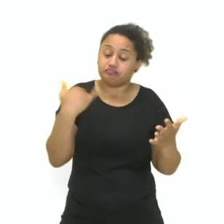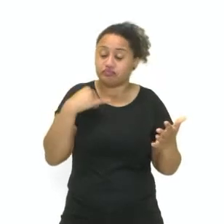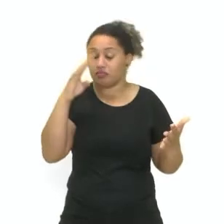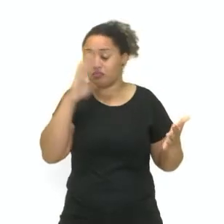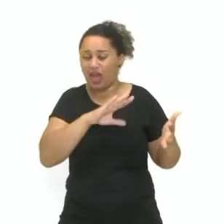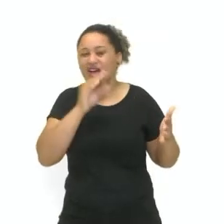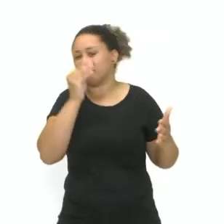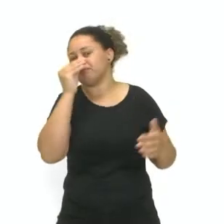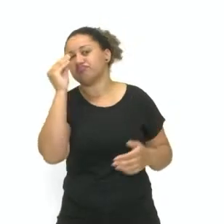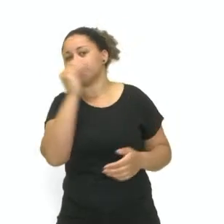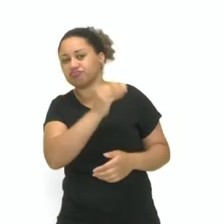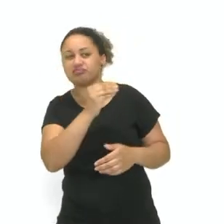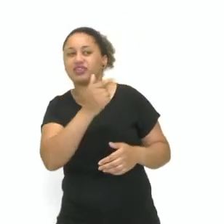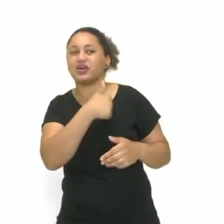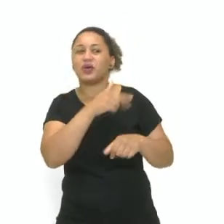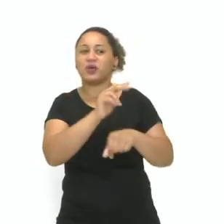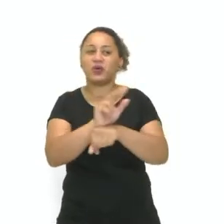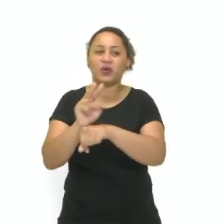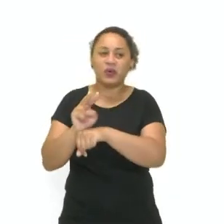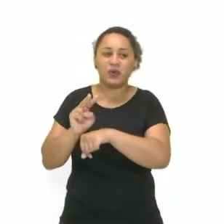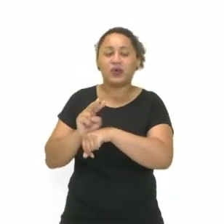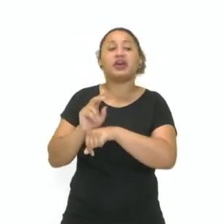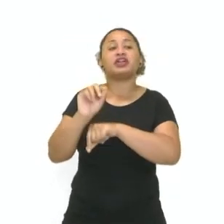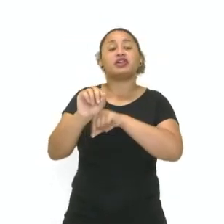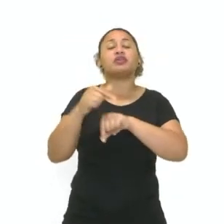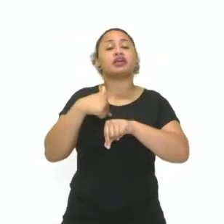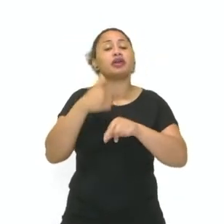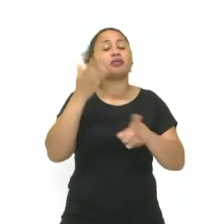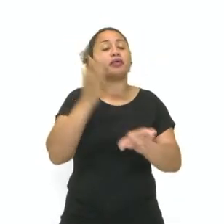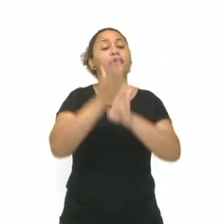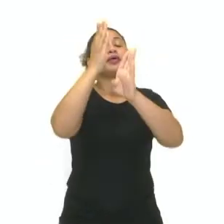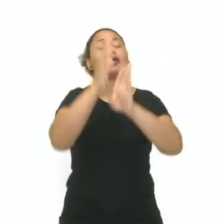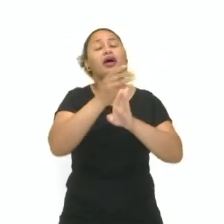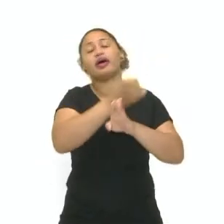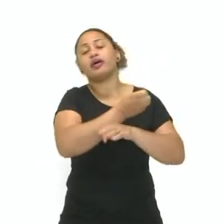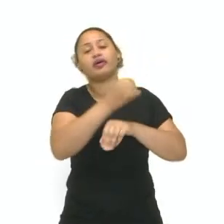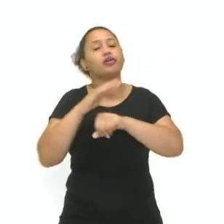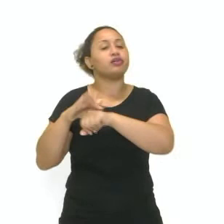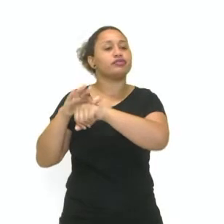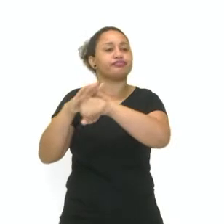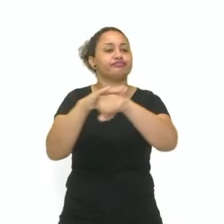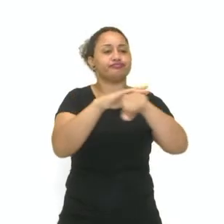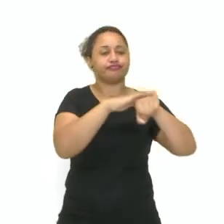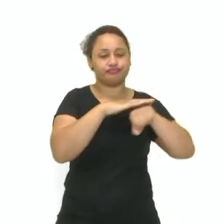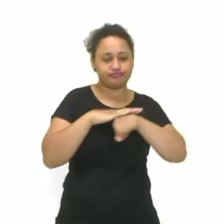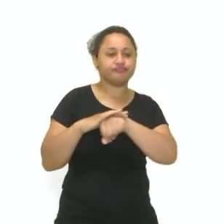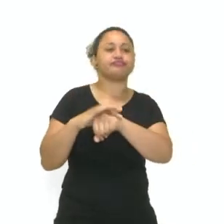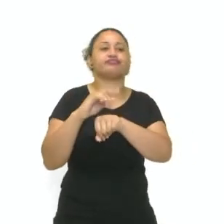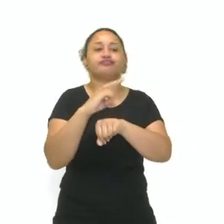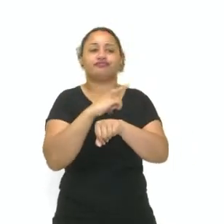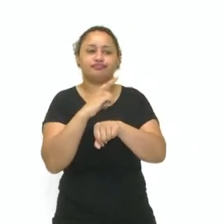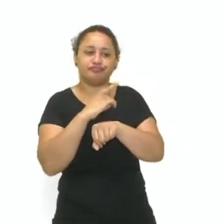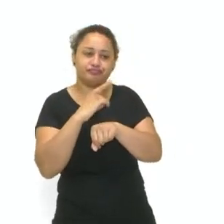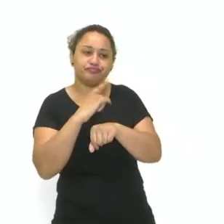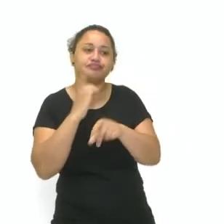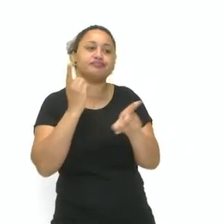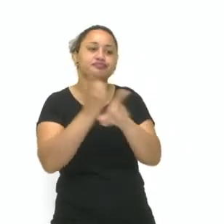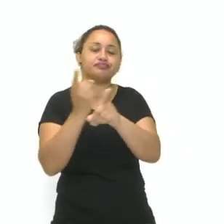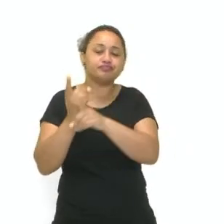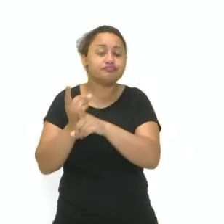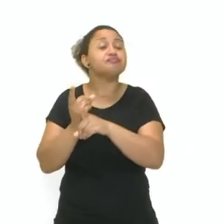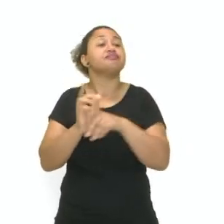acrescentar o mal do descaso aos diagnósticos de malária, pneumonia, verminose e